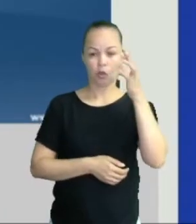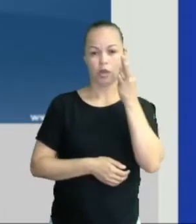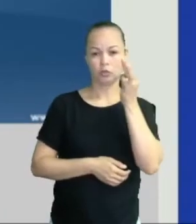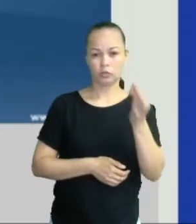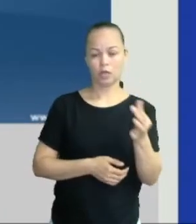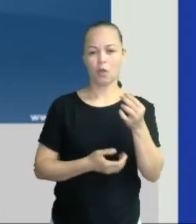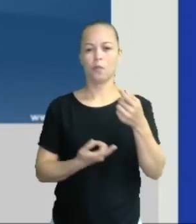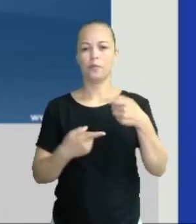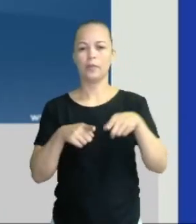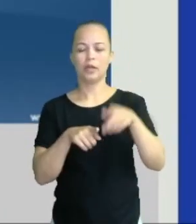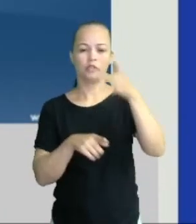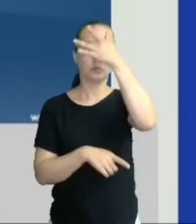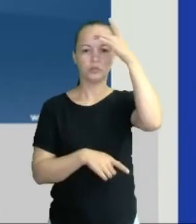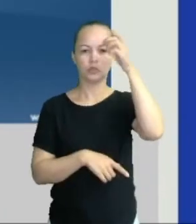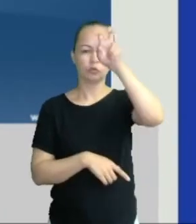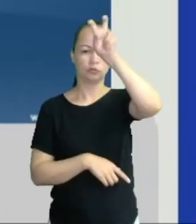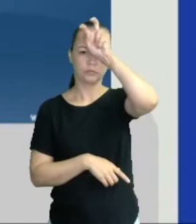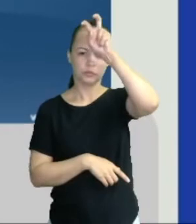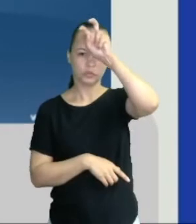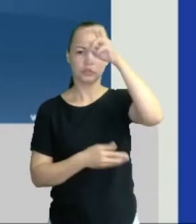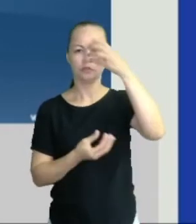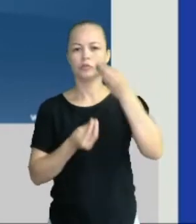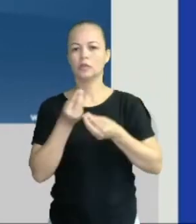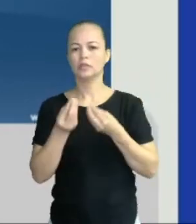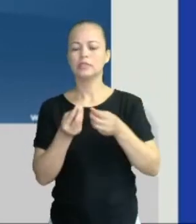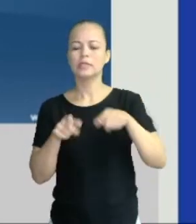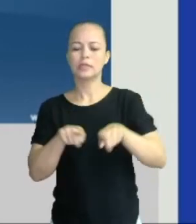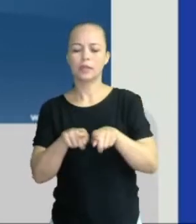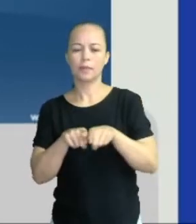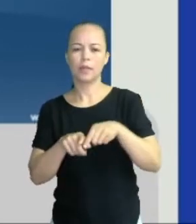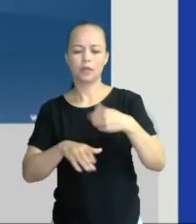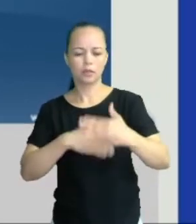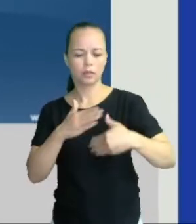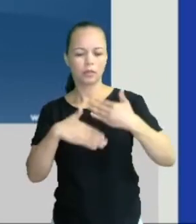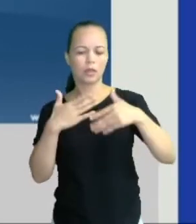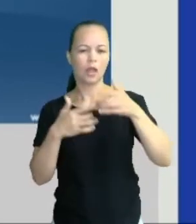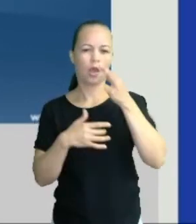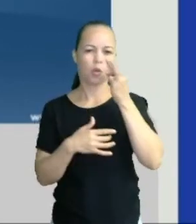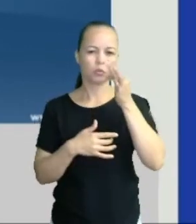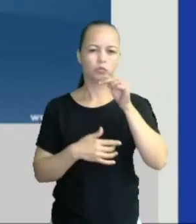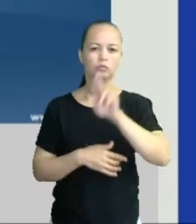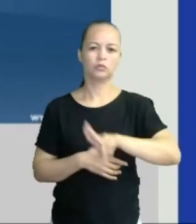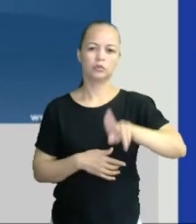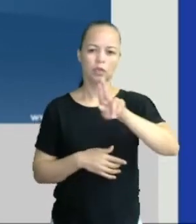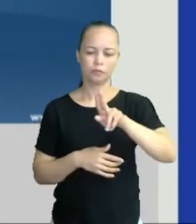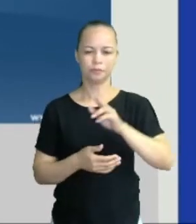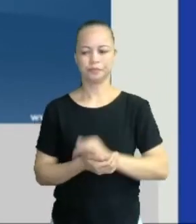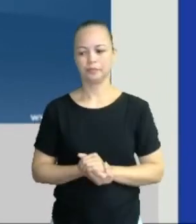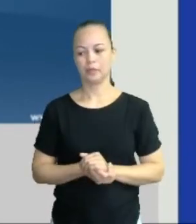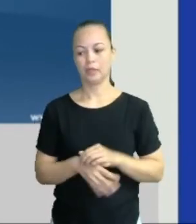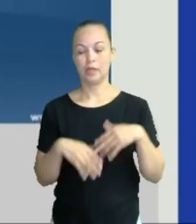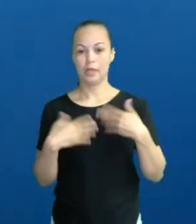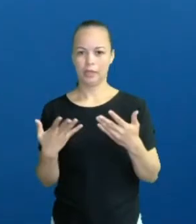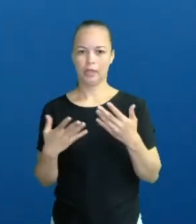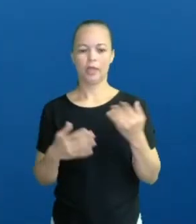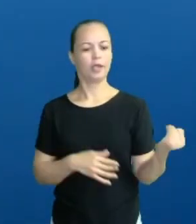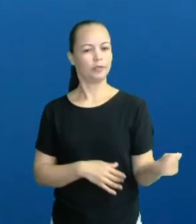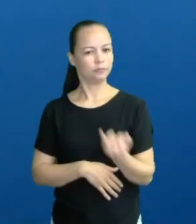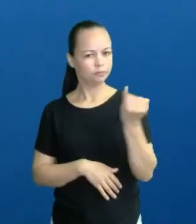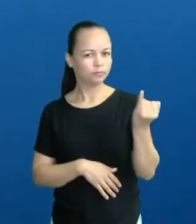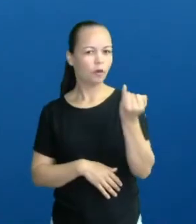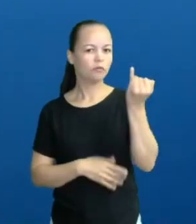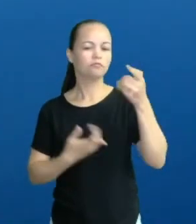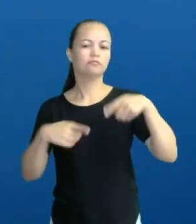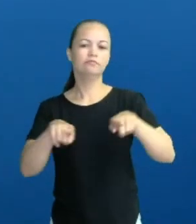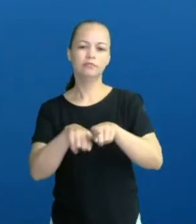uso pelos egípcios. Então, os egípcios também usavam sal no seu processo de mumificação. E essa informação, gente, ela é extremamente